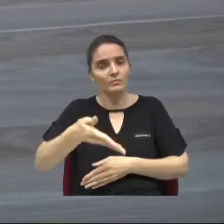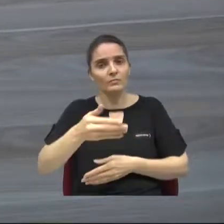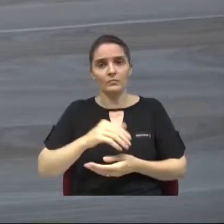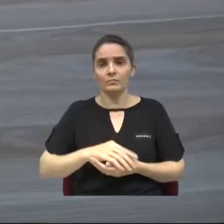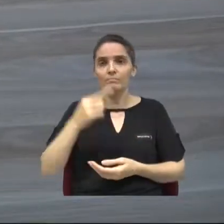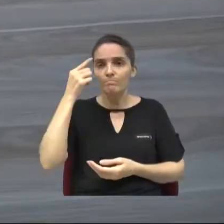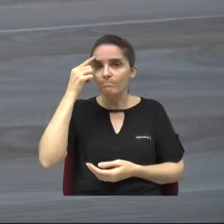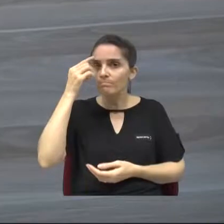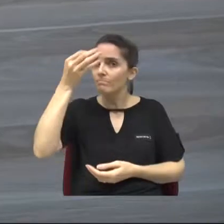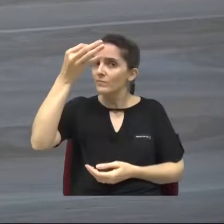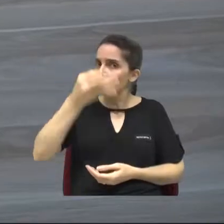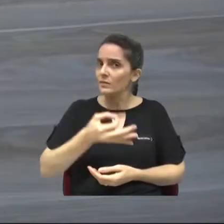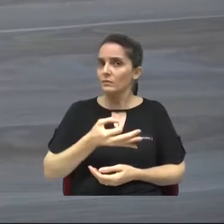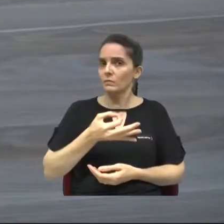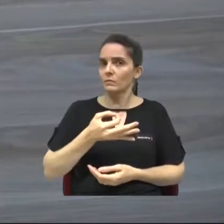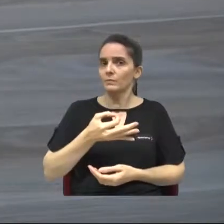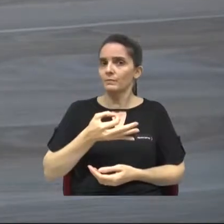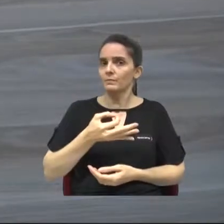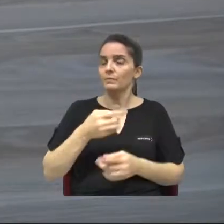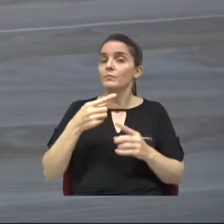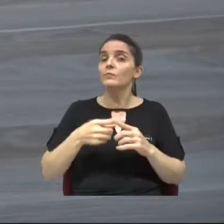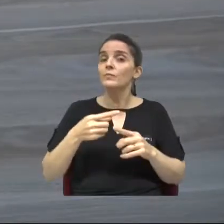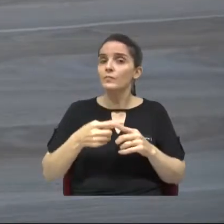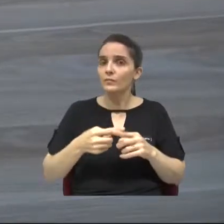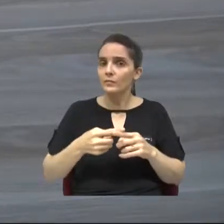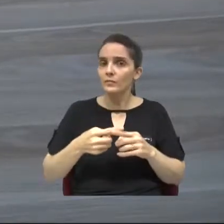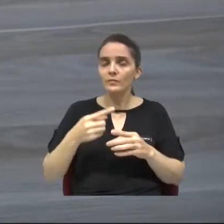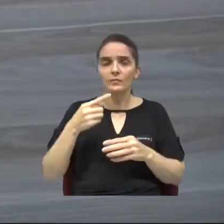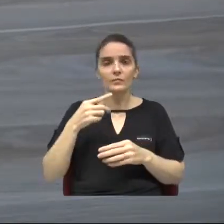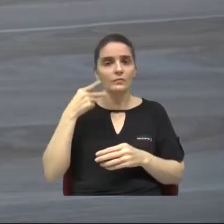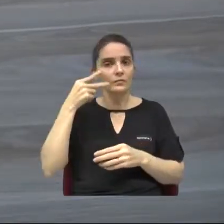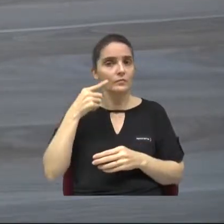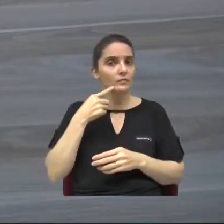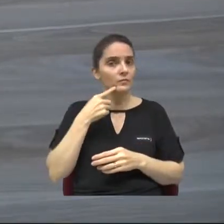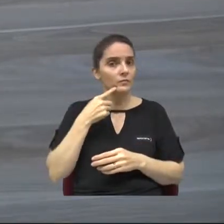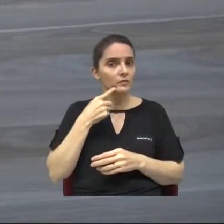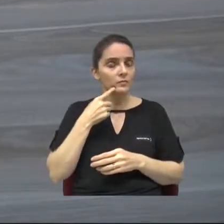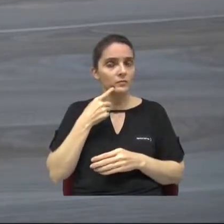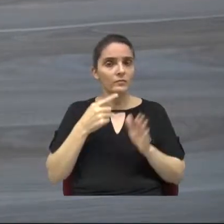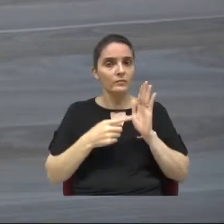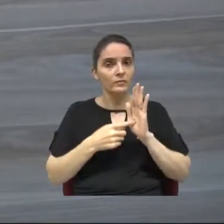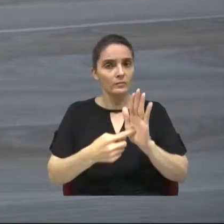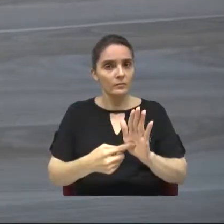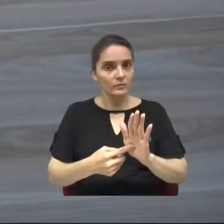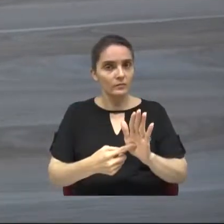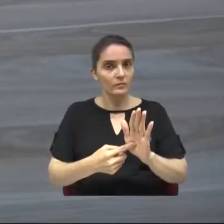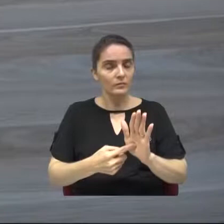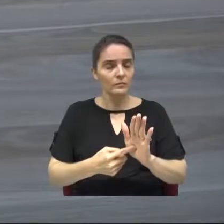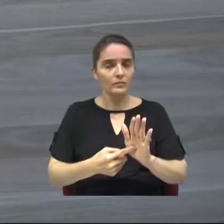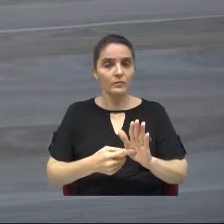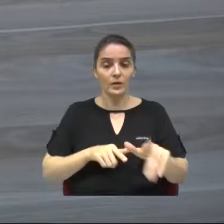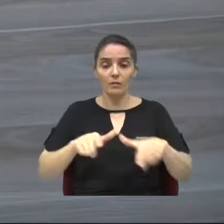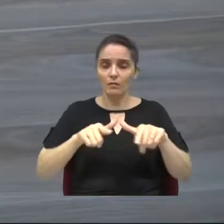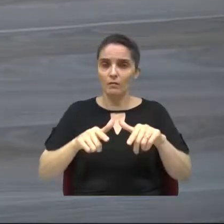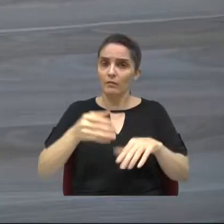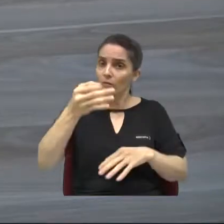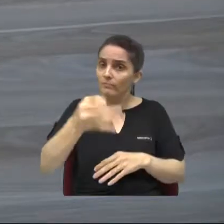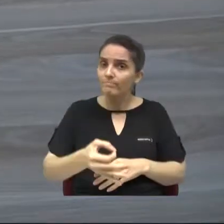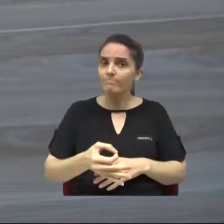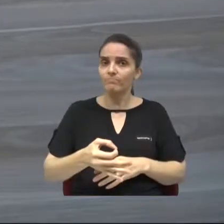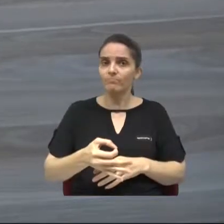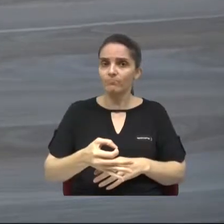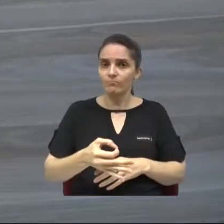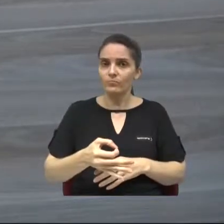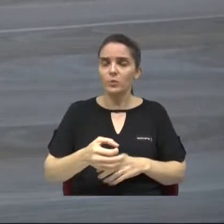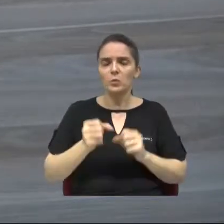Pensasse muito bem no que você está votando hoje. Porque o Cleito demonstrou o tempo todo o trabalho sério que ele faz.